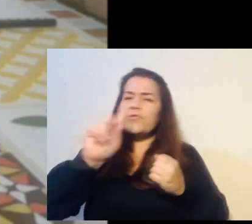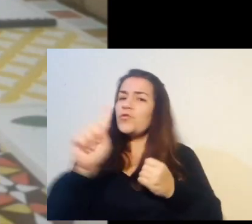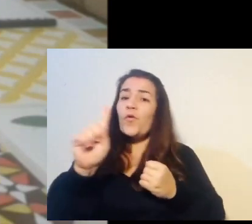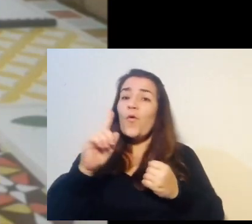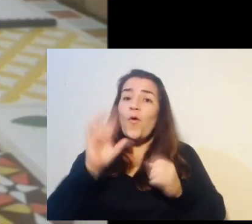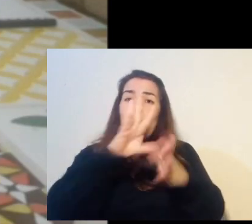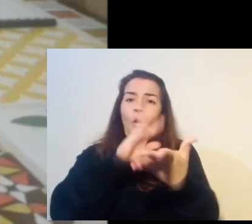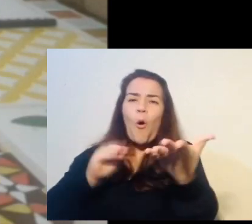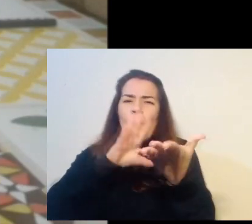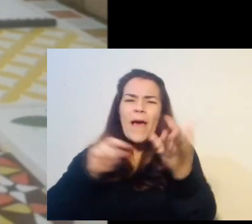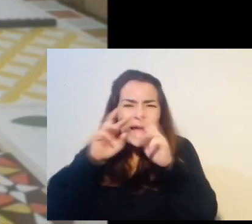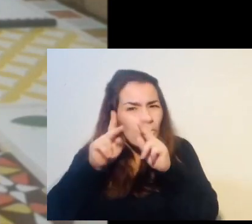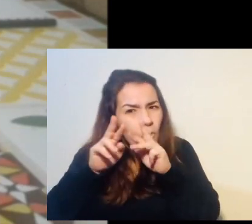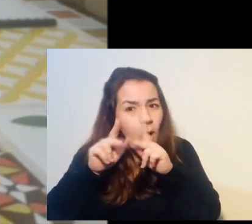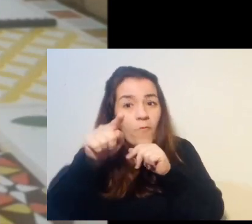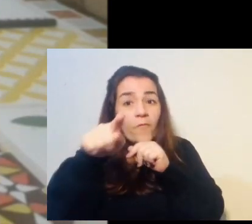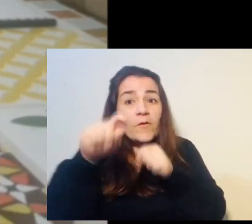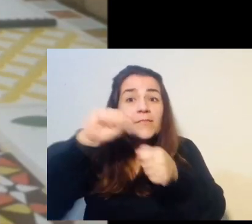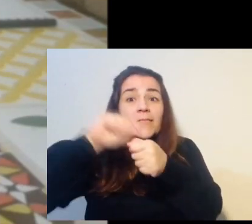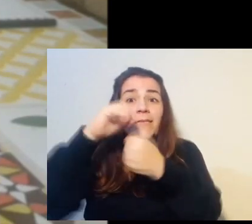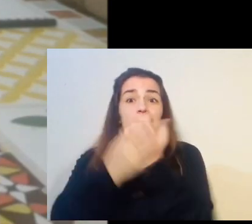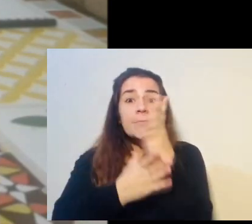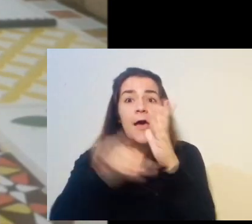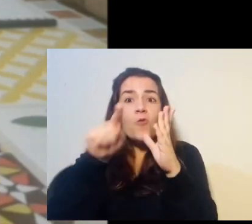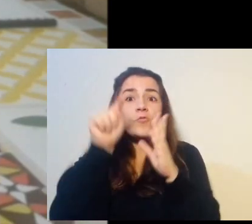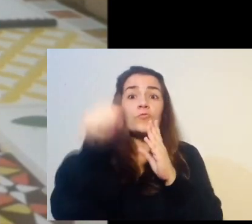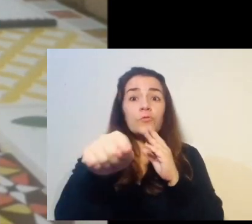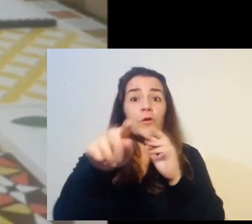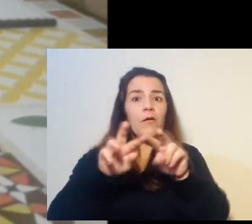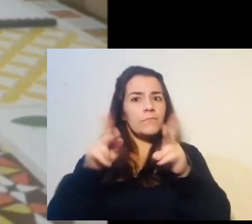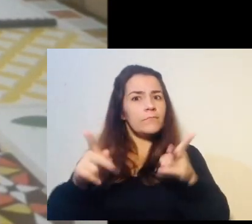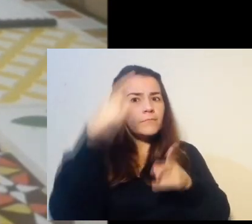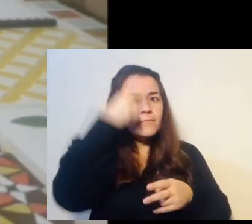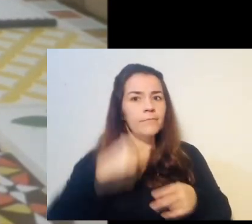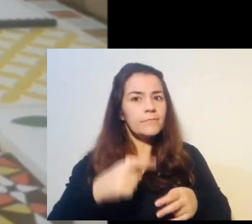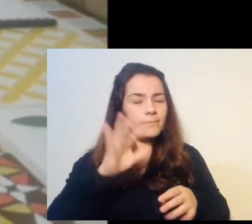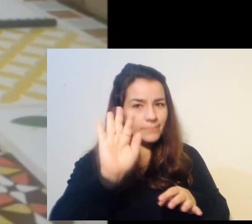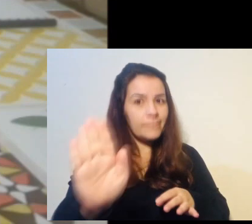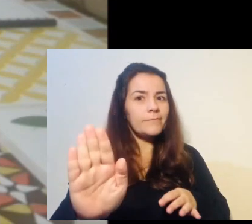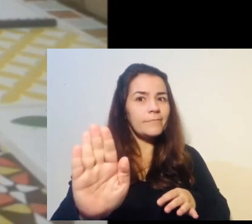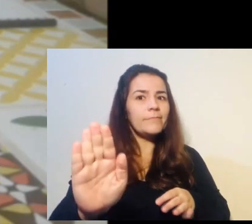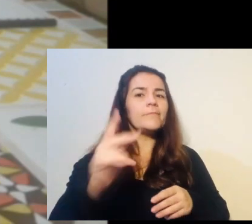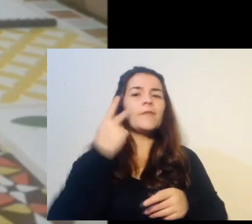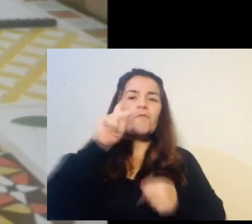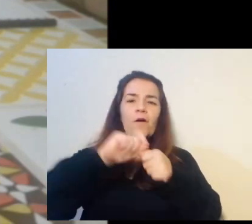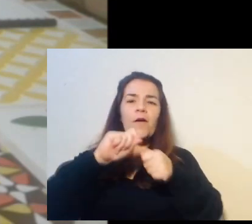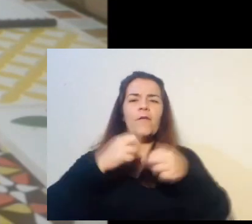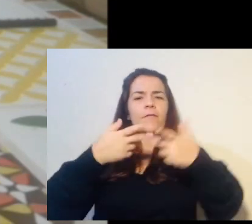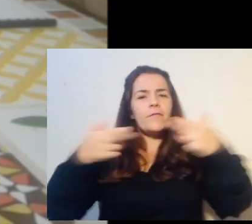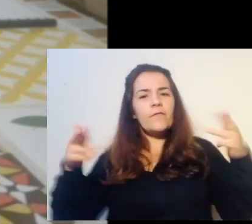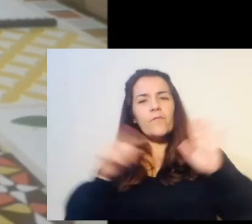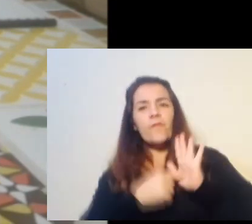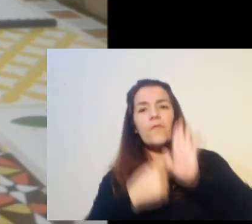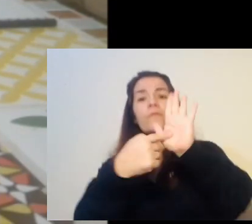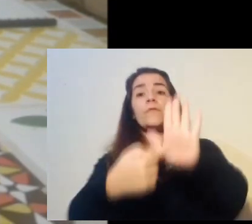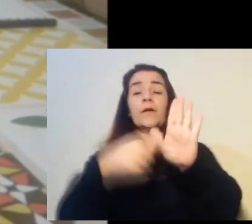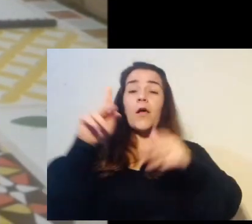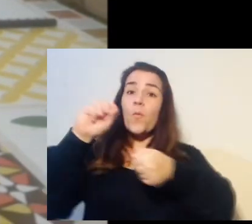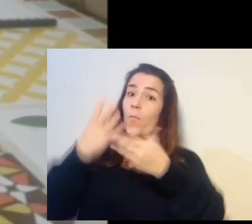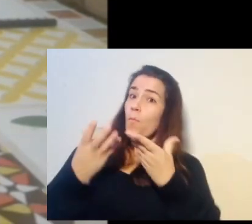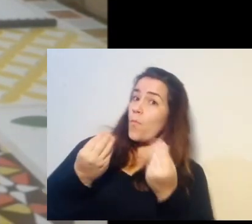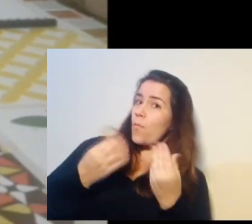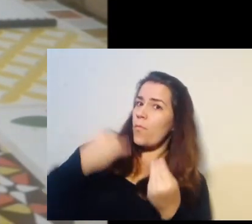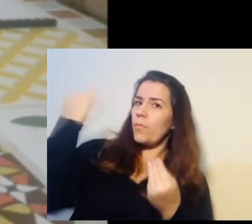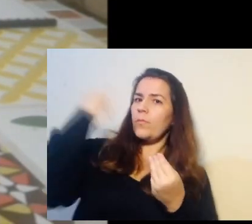meu de modelo. Enfim, são várias etapas que a gente vai passar e eu vou falar para vocês. Mas antes, uma coisa